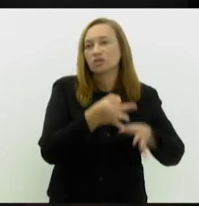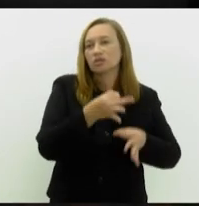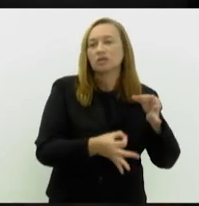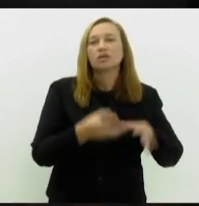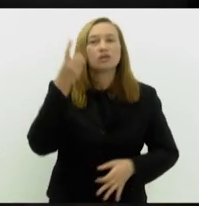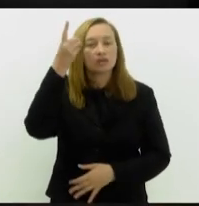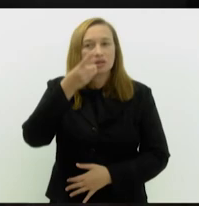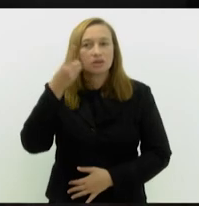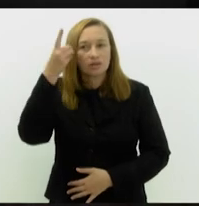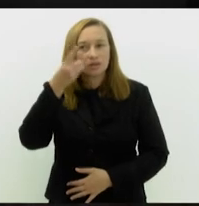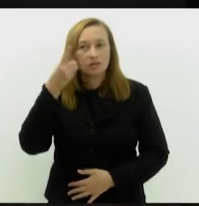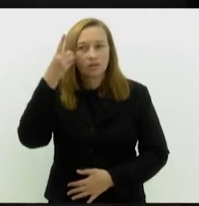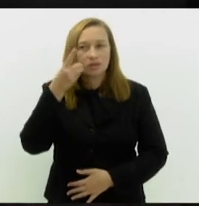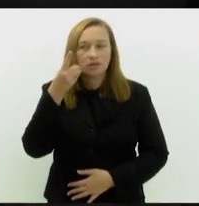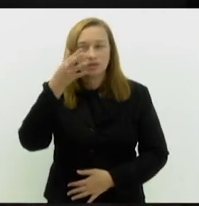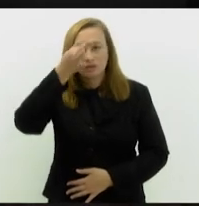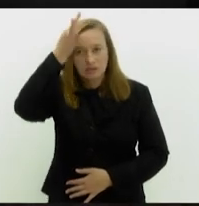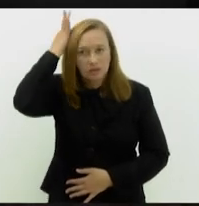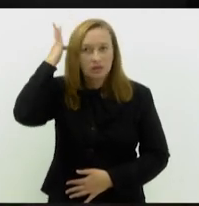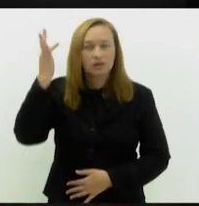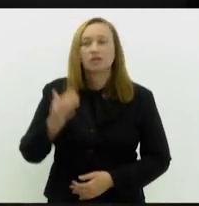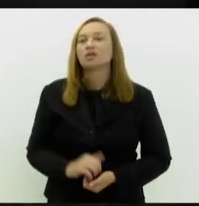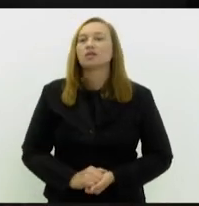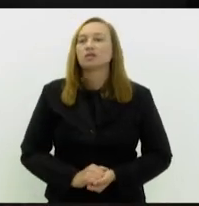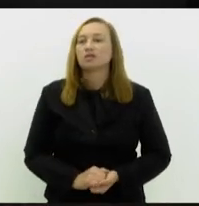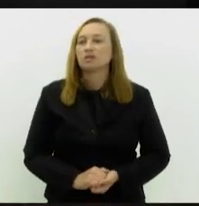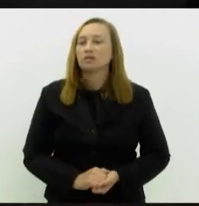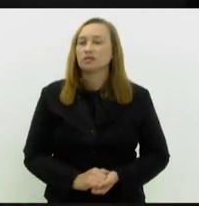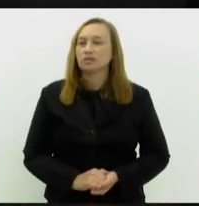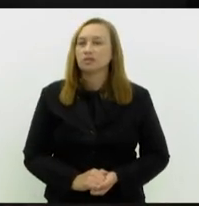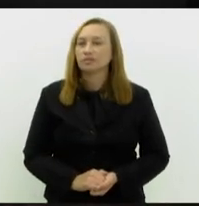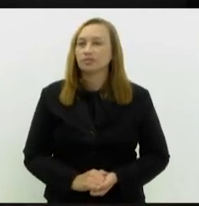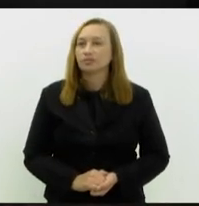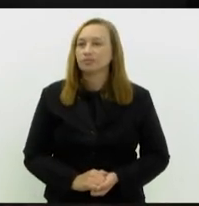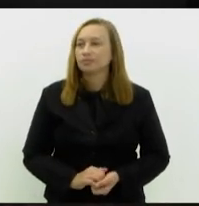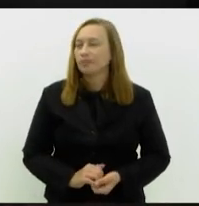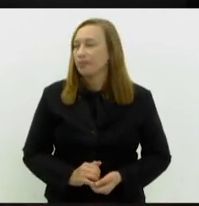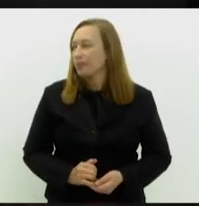Justiça, deputado Fred Pacheco.